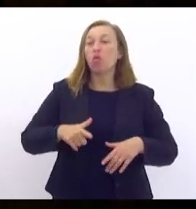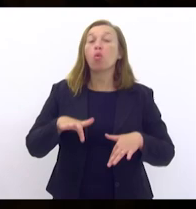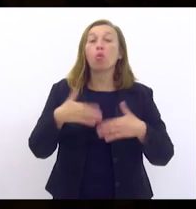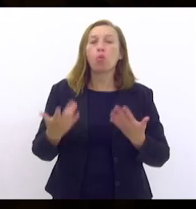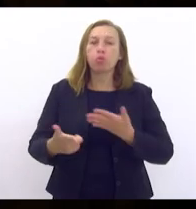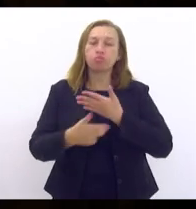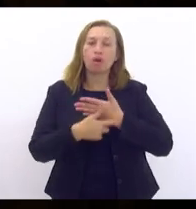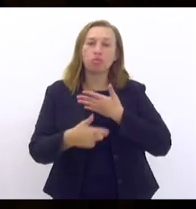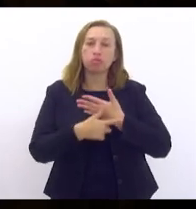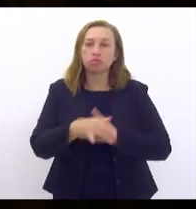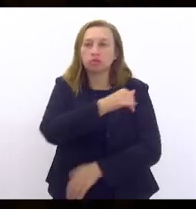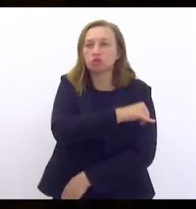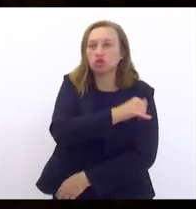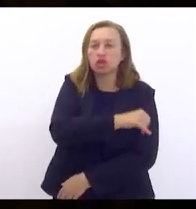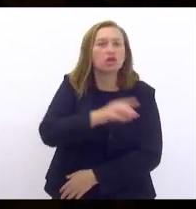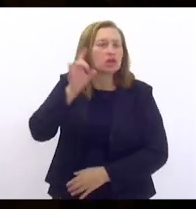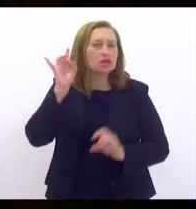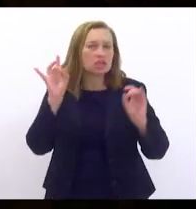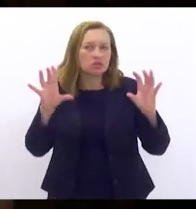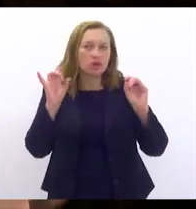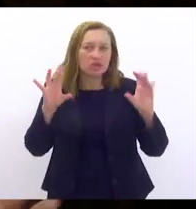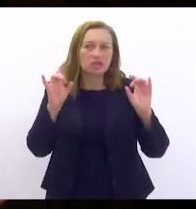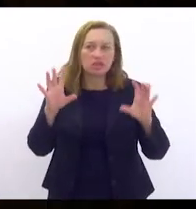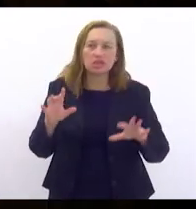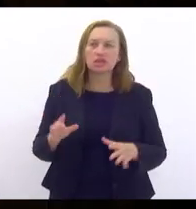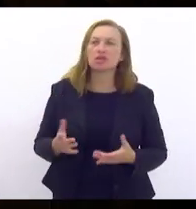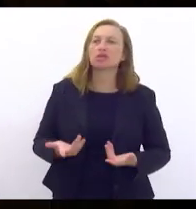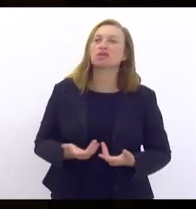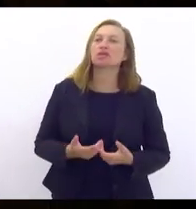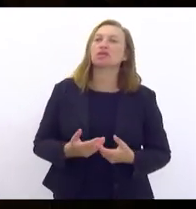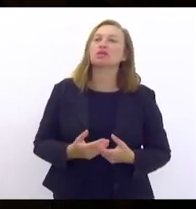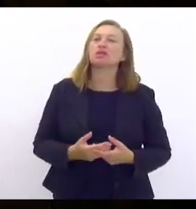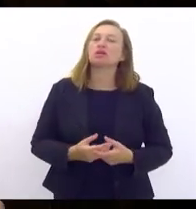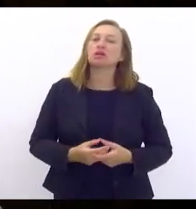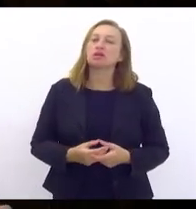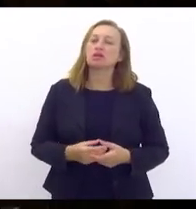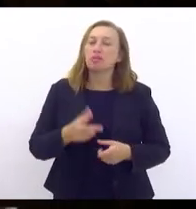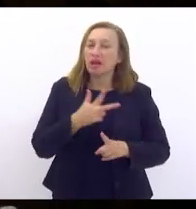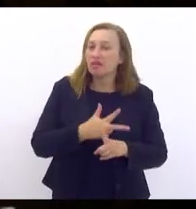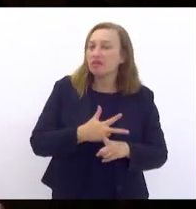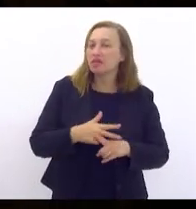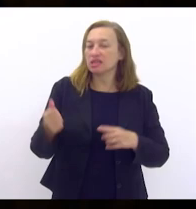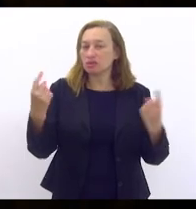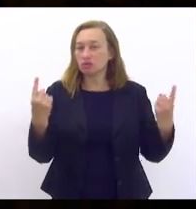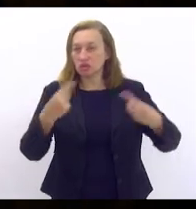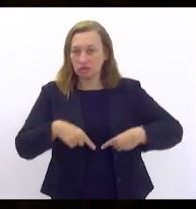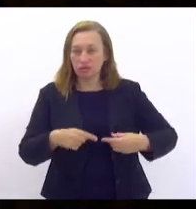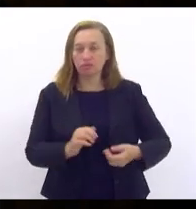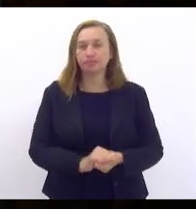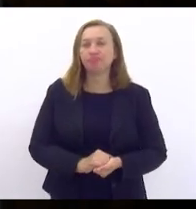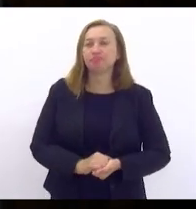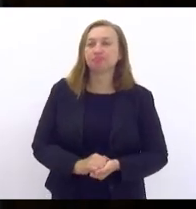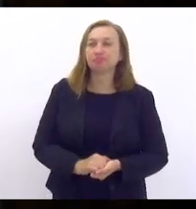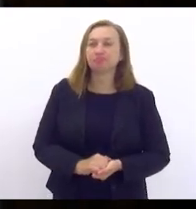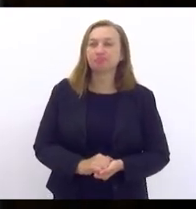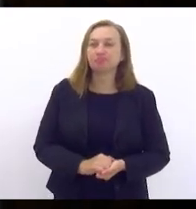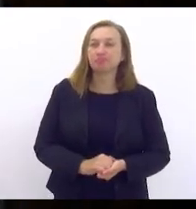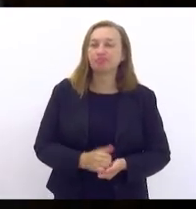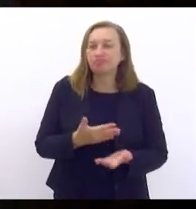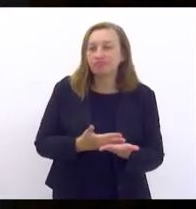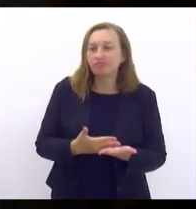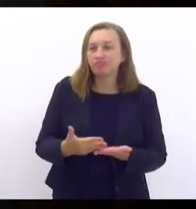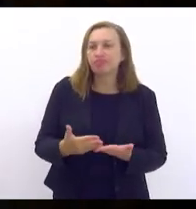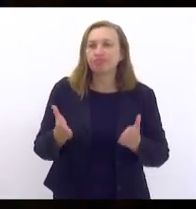em especial na nossa região metropolitana para poder vencer esses desafios nós